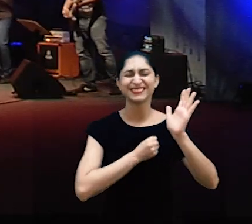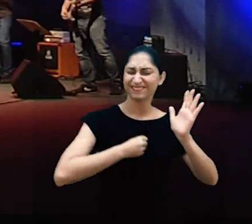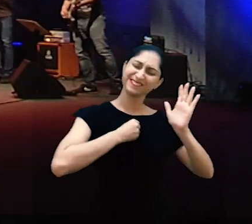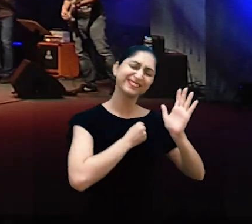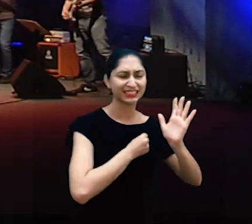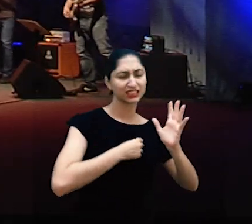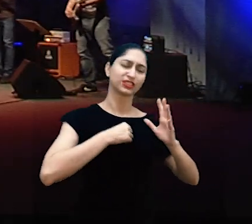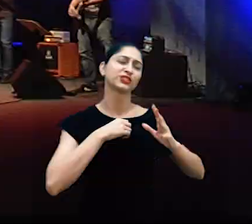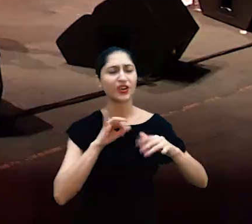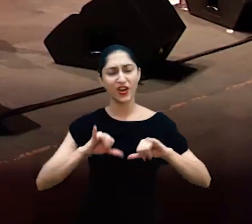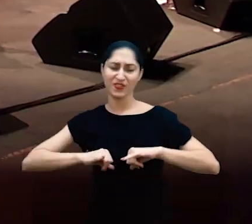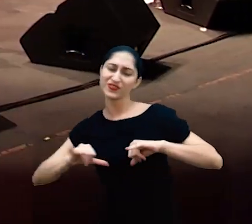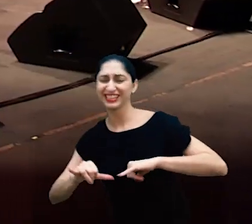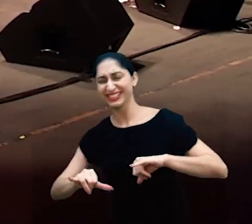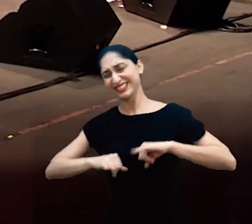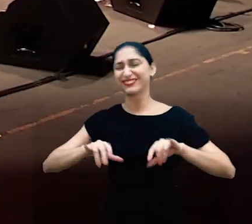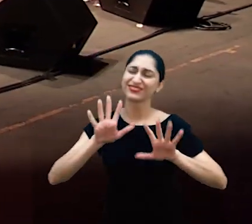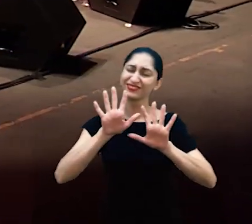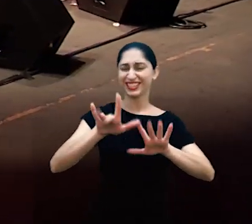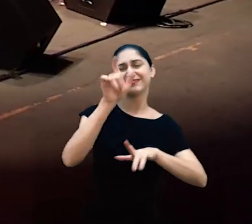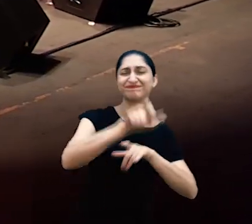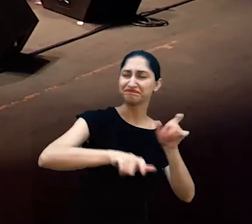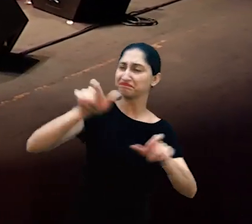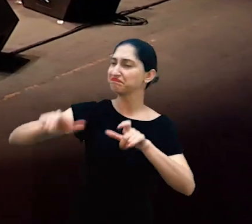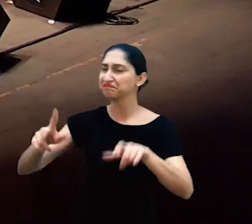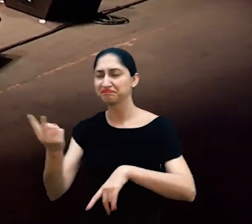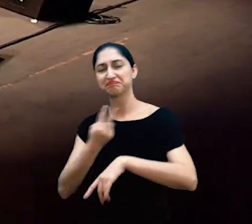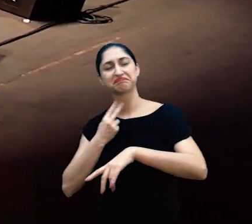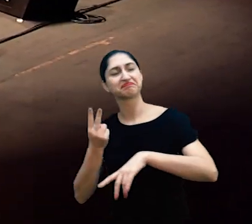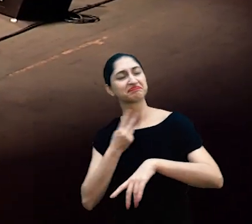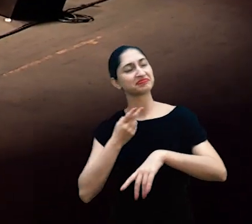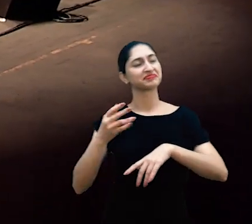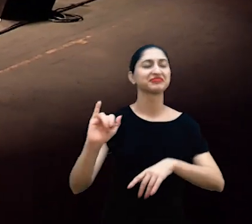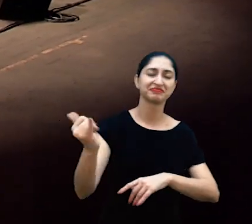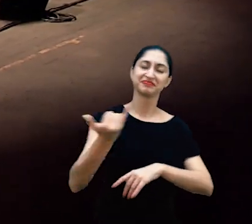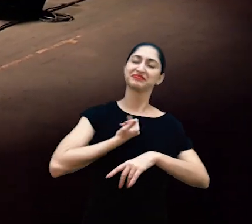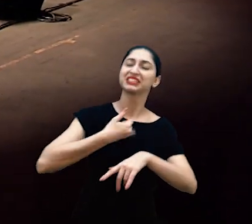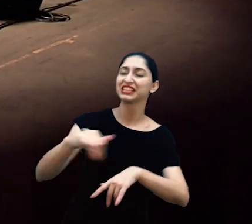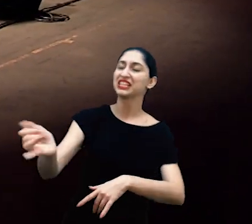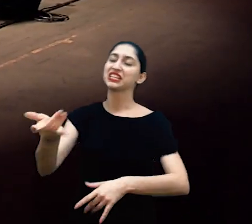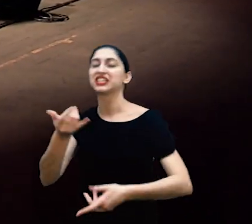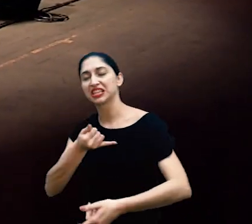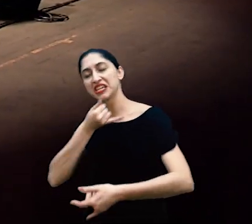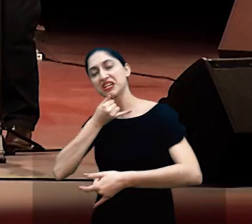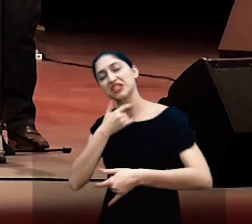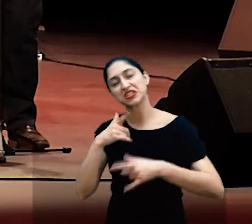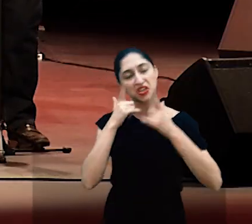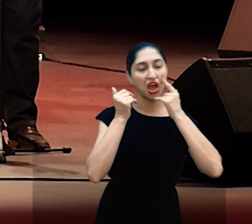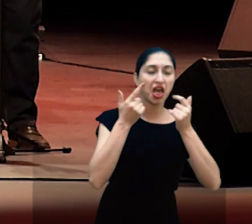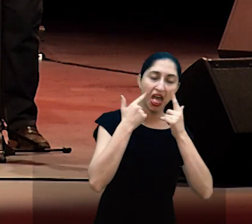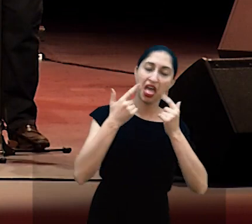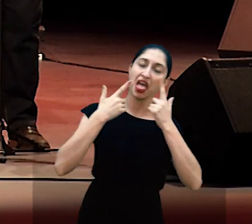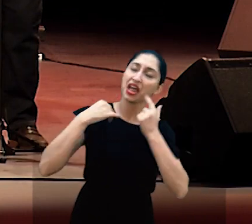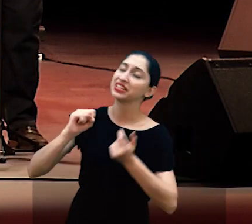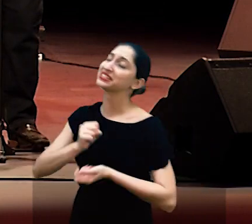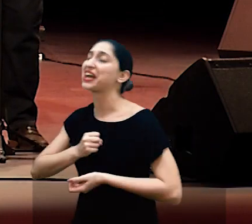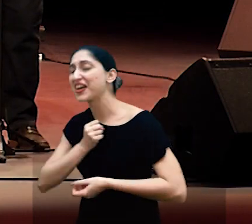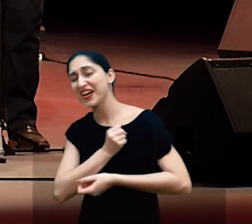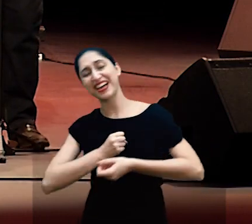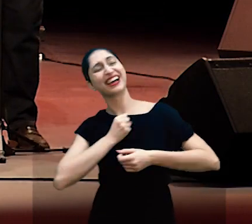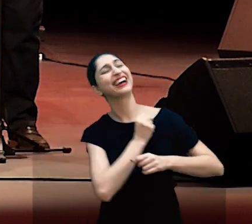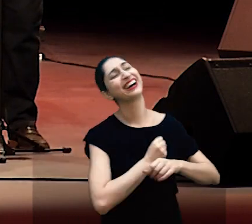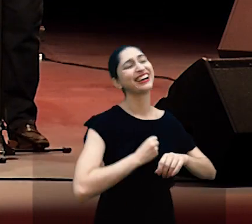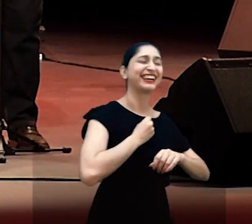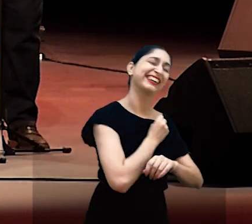nem giló. Mas ninguém pode dizer que me vem triste a chorar. Saudade, meu remédio